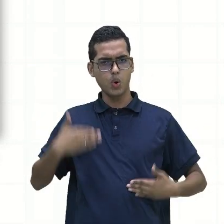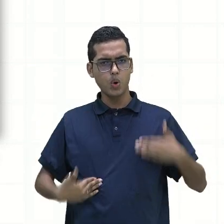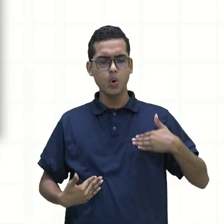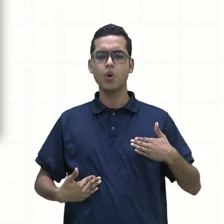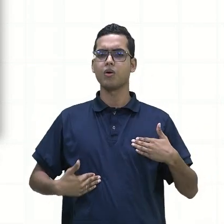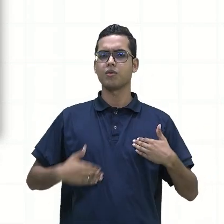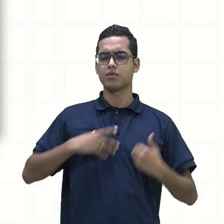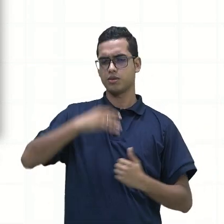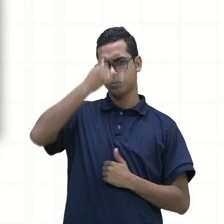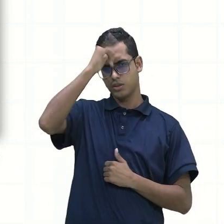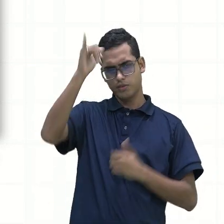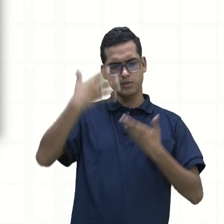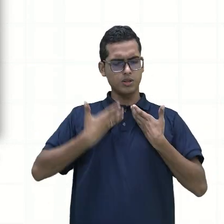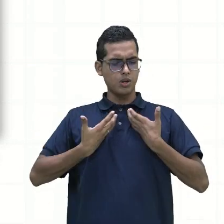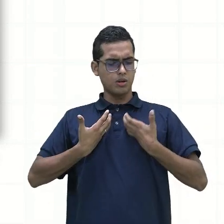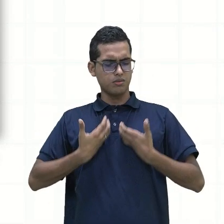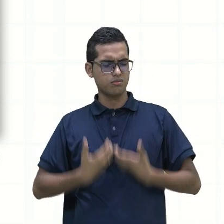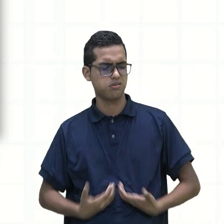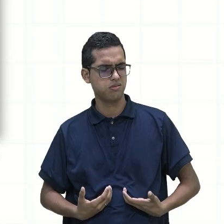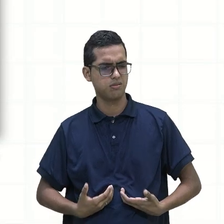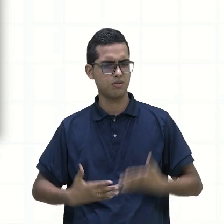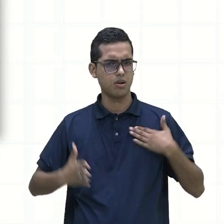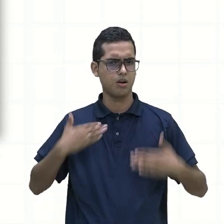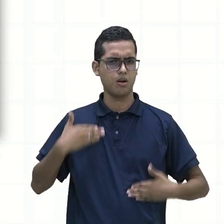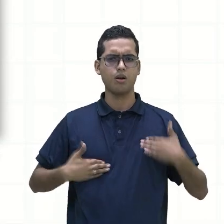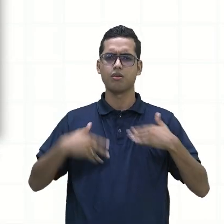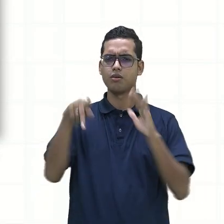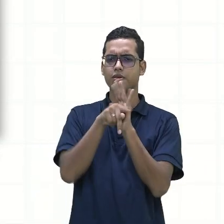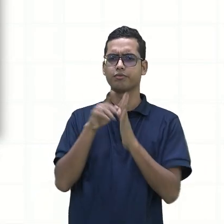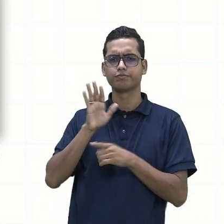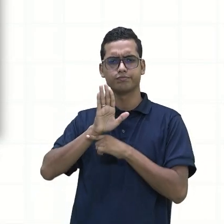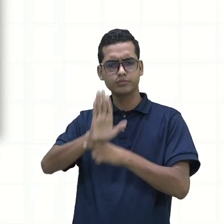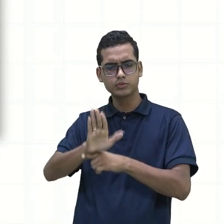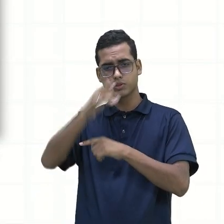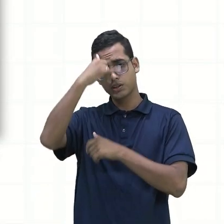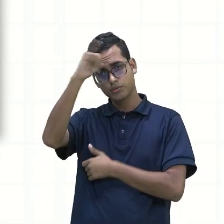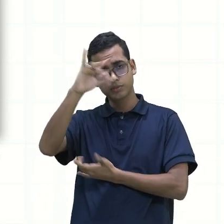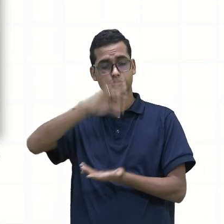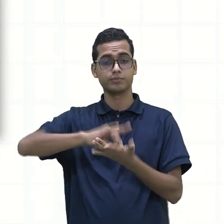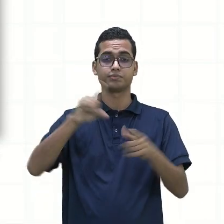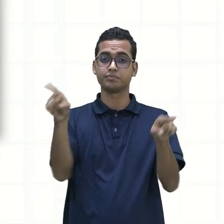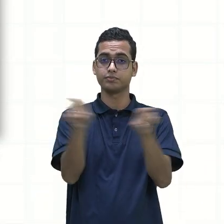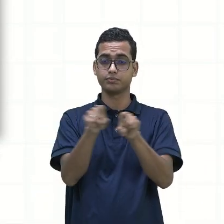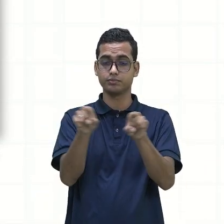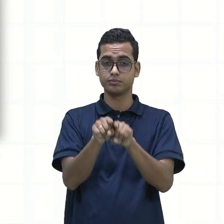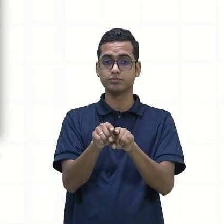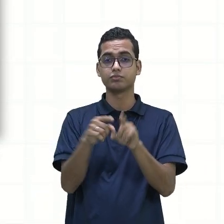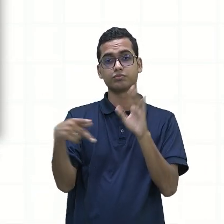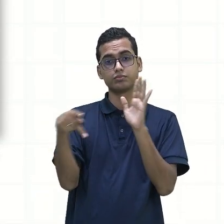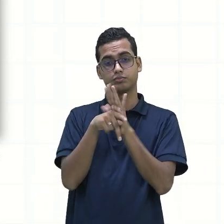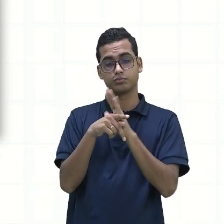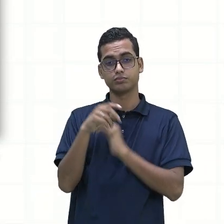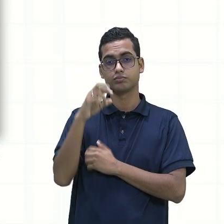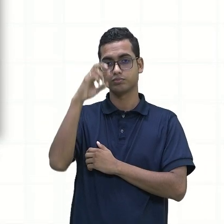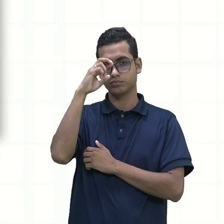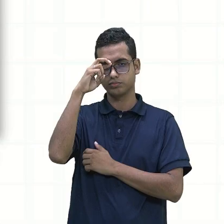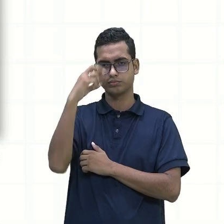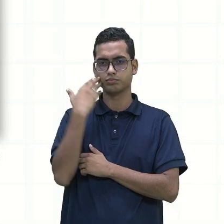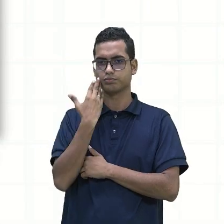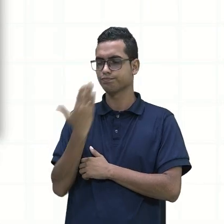Na fadiga física, que é aquele cansaço que a gente tem. Então, ele também, né, o Guaraná, ele tem um